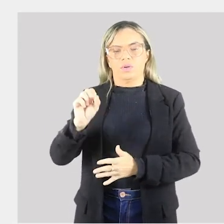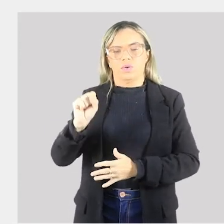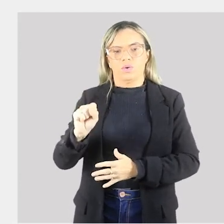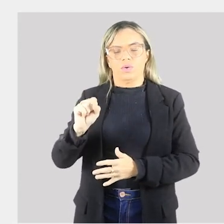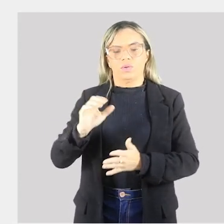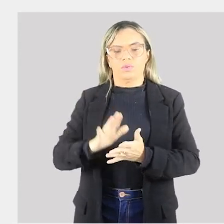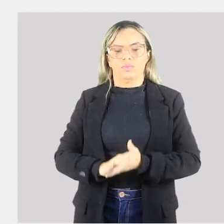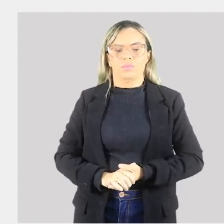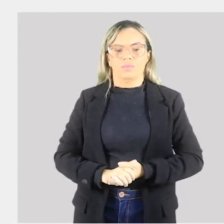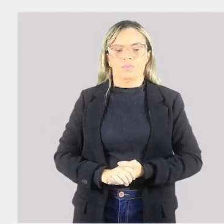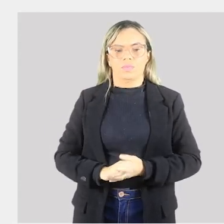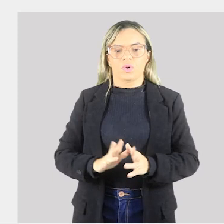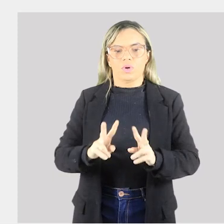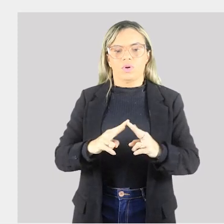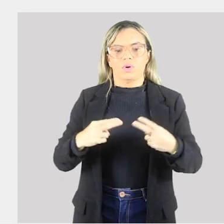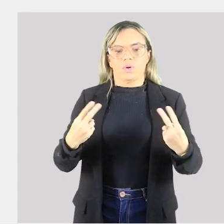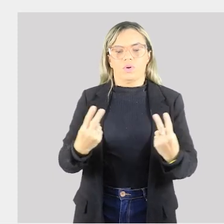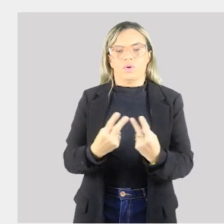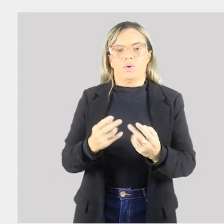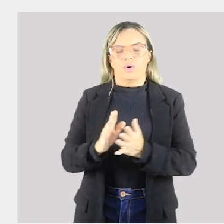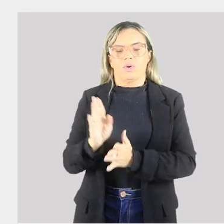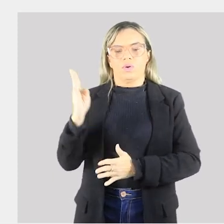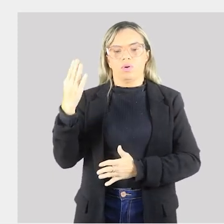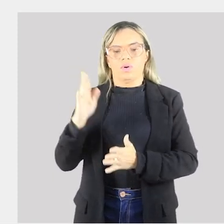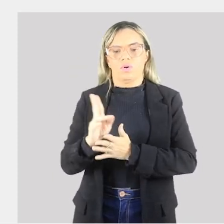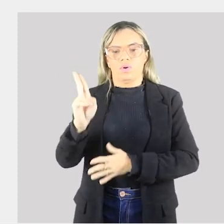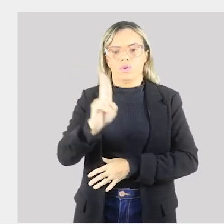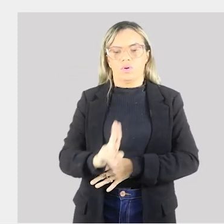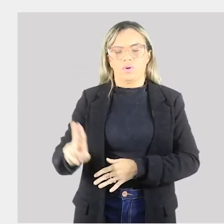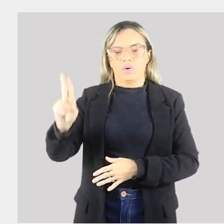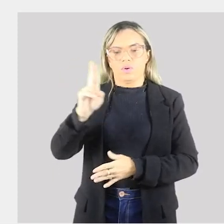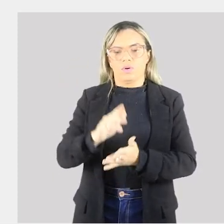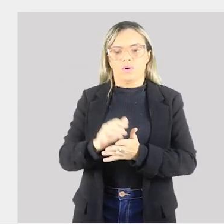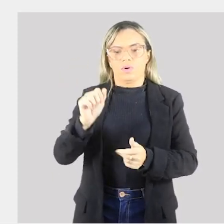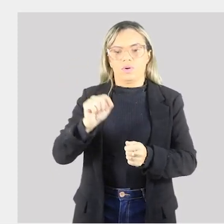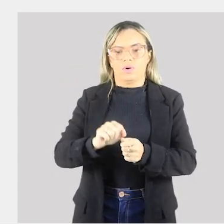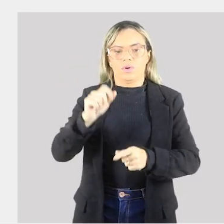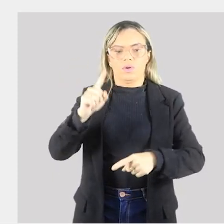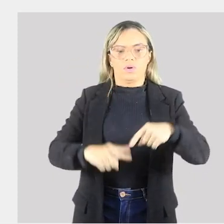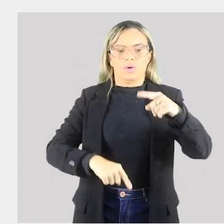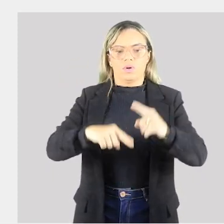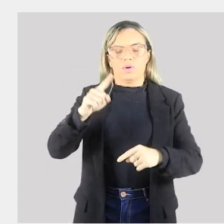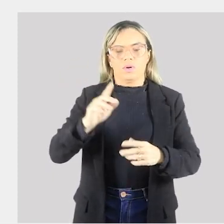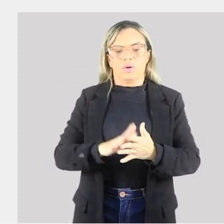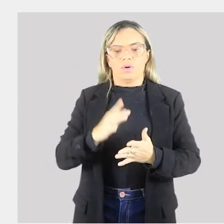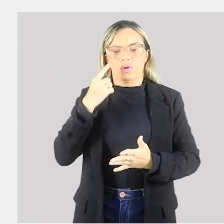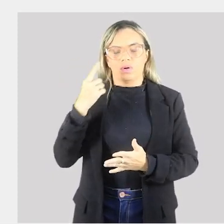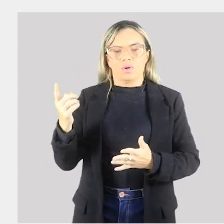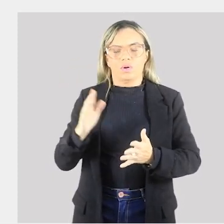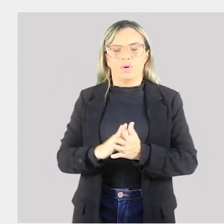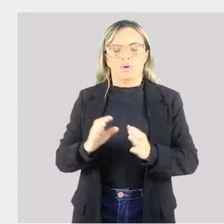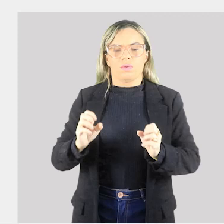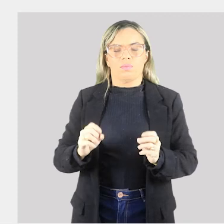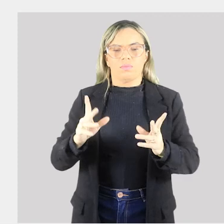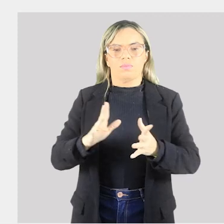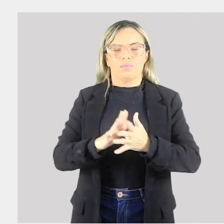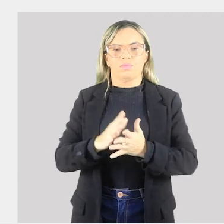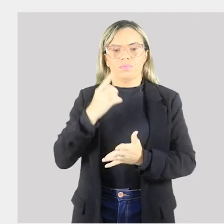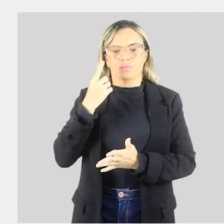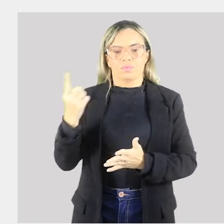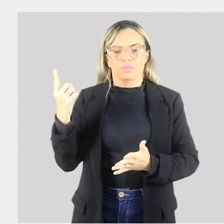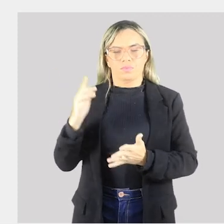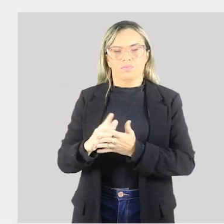O volume de madeira utilizado na confecção desse objeto foi de... Beleza? Olha, turma, veja